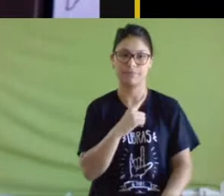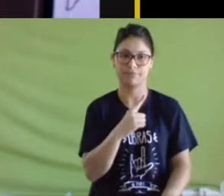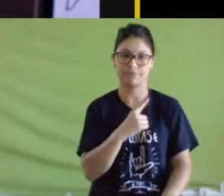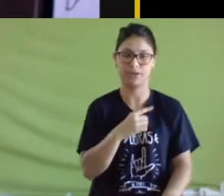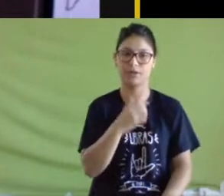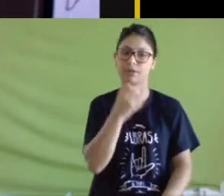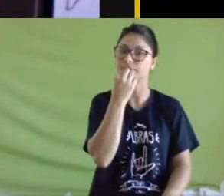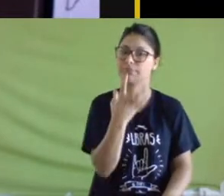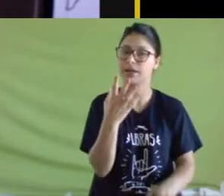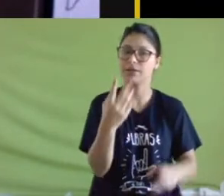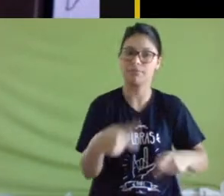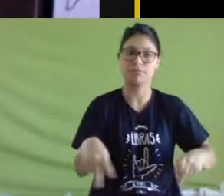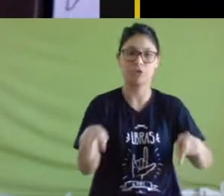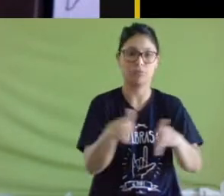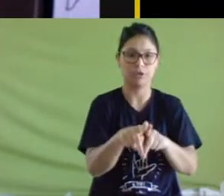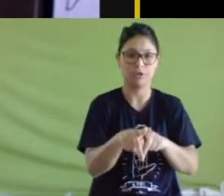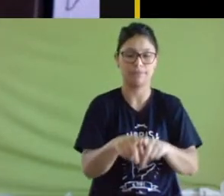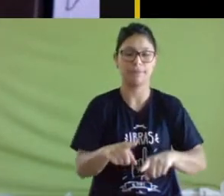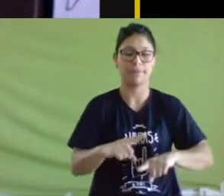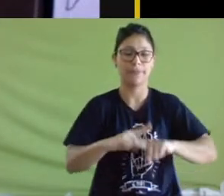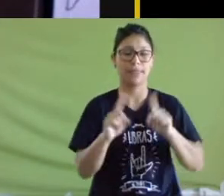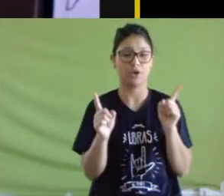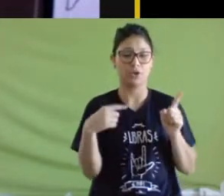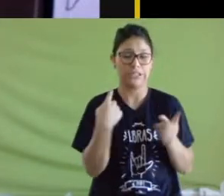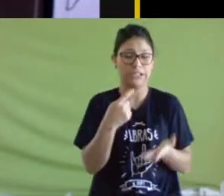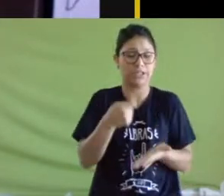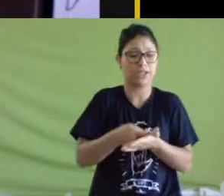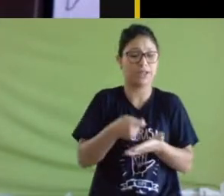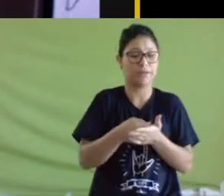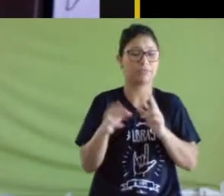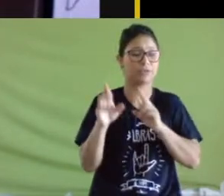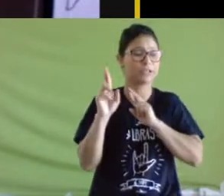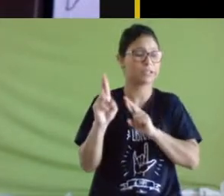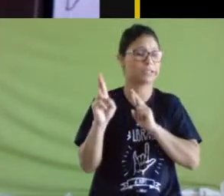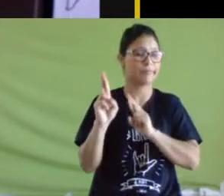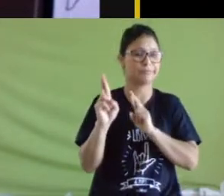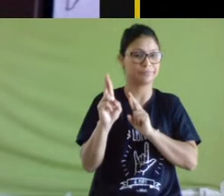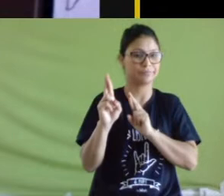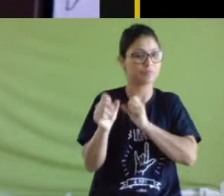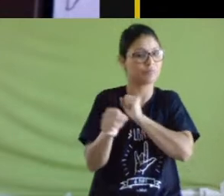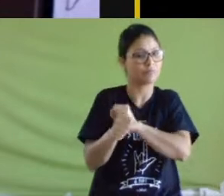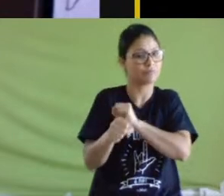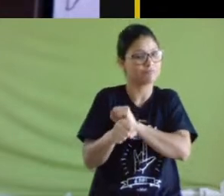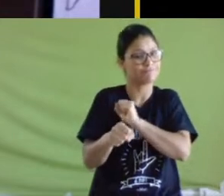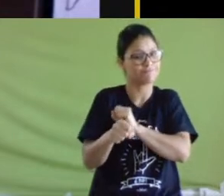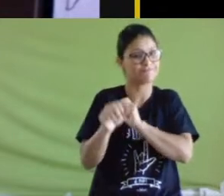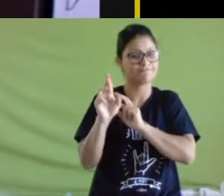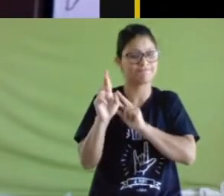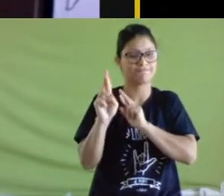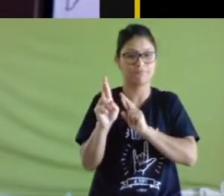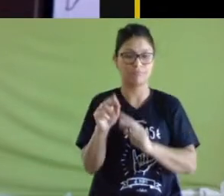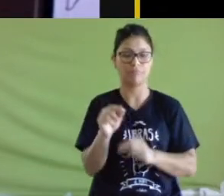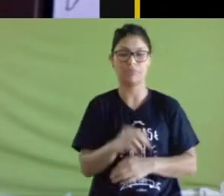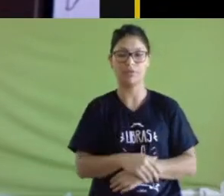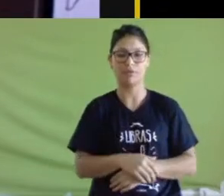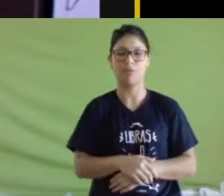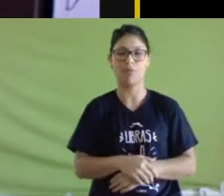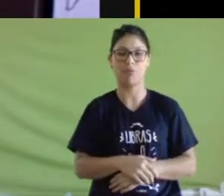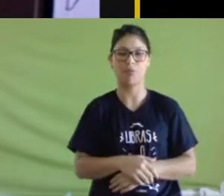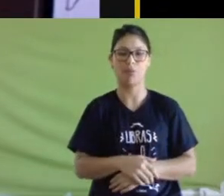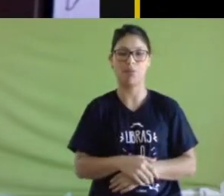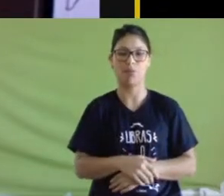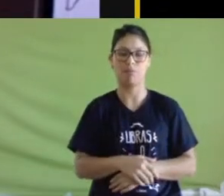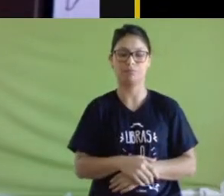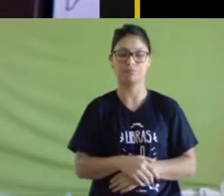público, fazer isso. E nós devemos esperar aquilo que nós pagamento do que